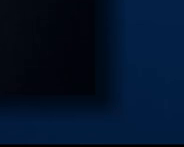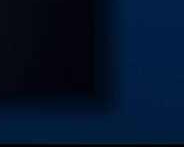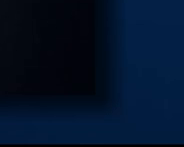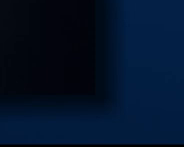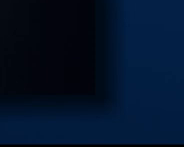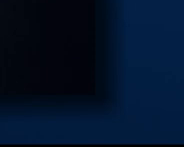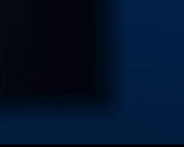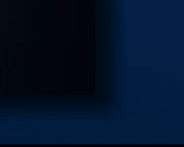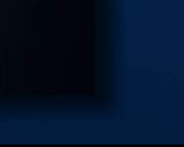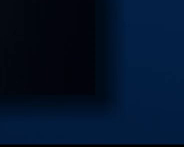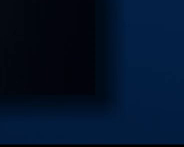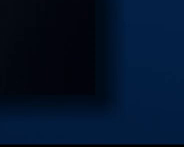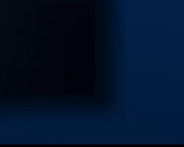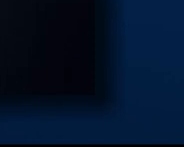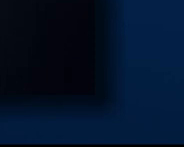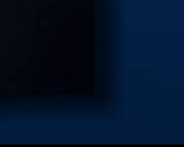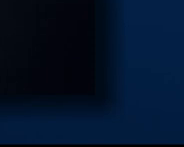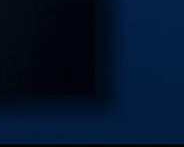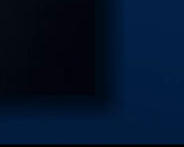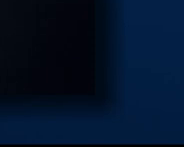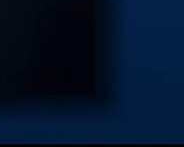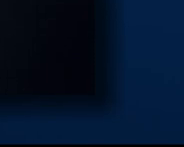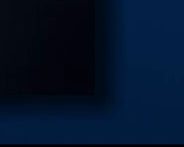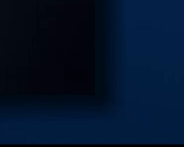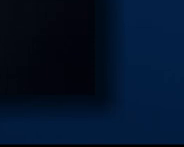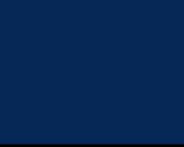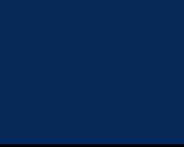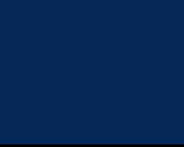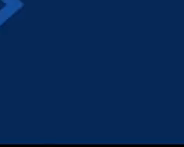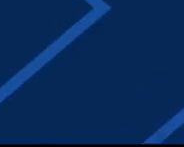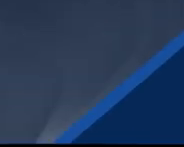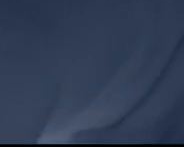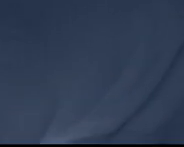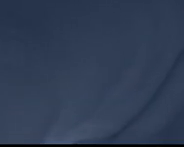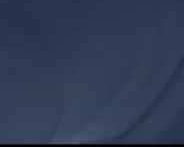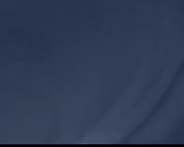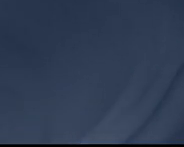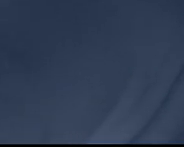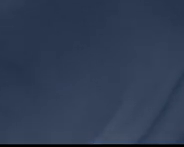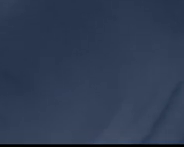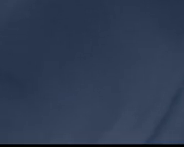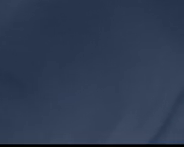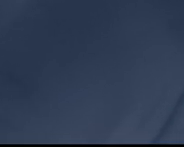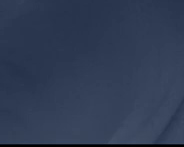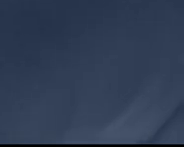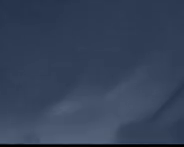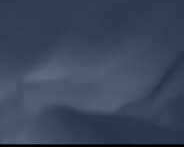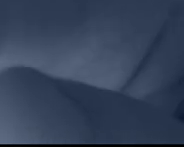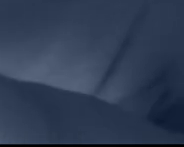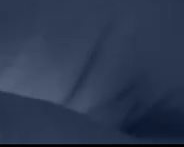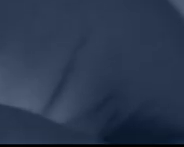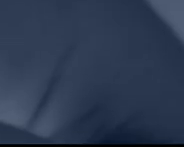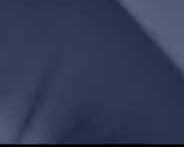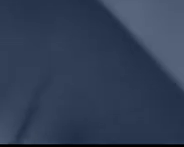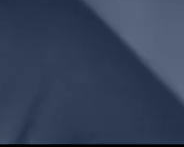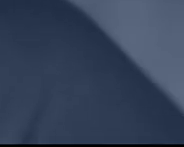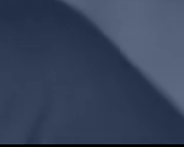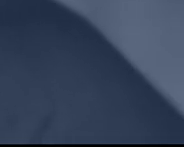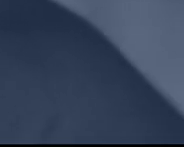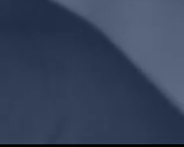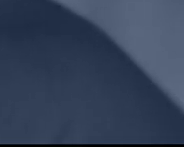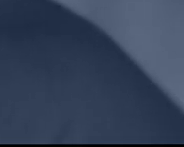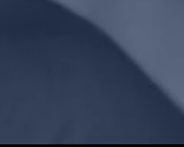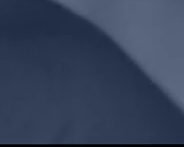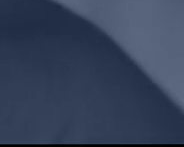profissionalismo para o nosso país eu tenho a honra de chamar ao palco Daniela Marques presidente da Caixa Econômica Federal e